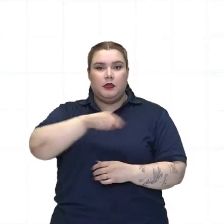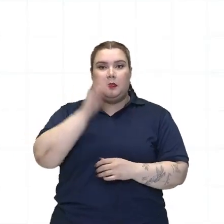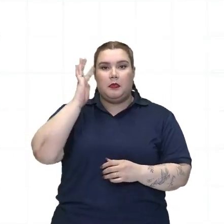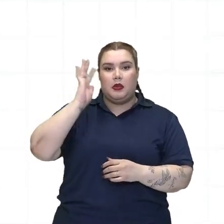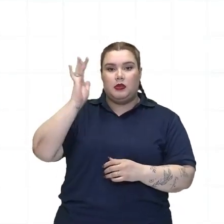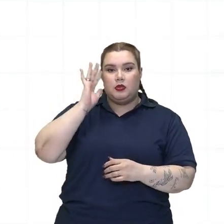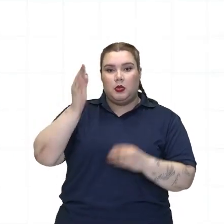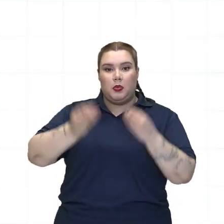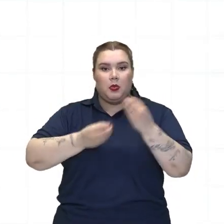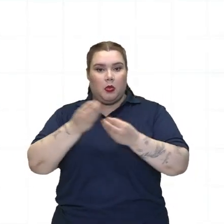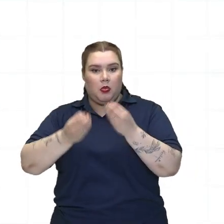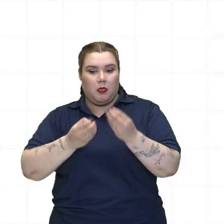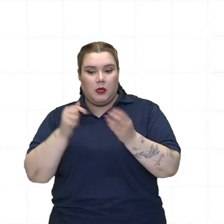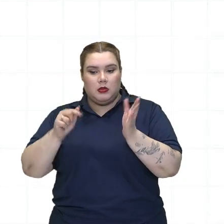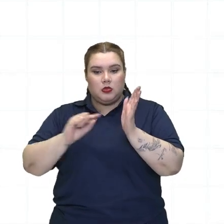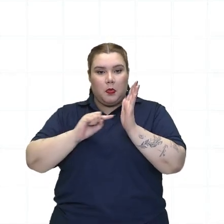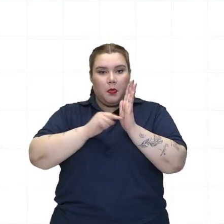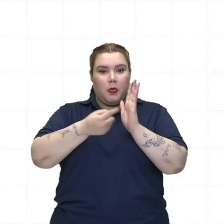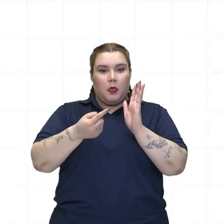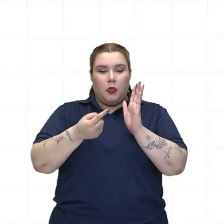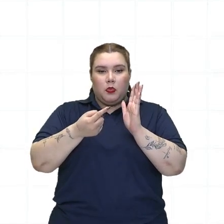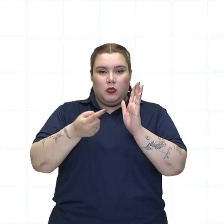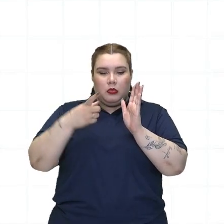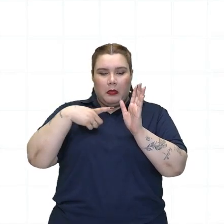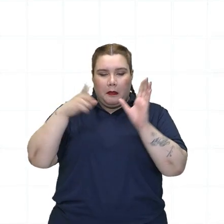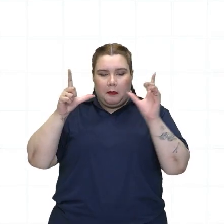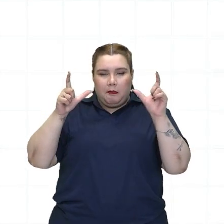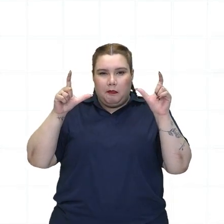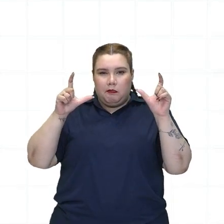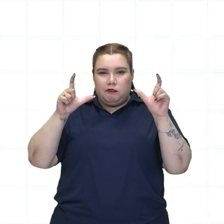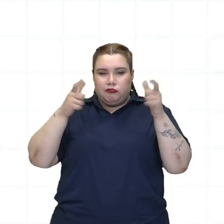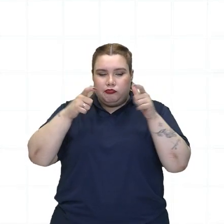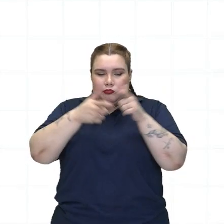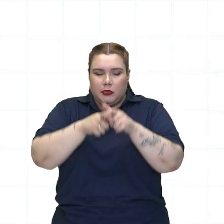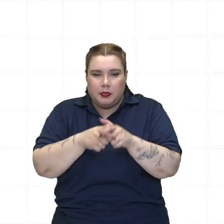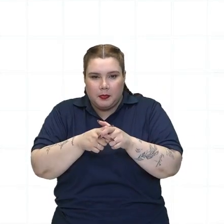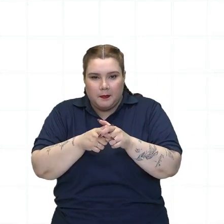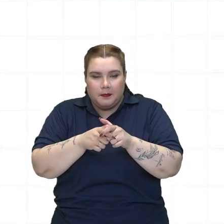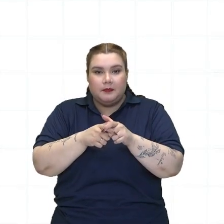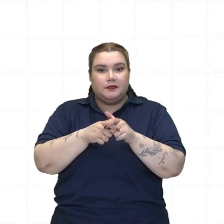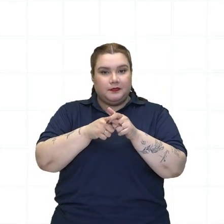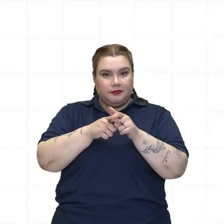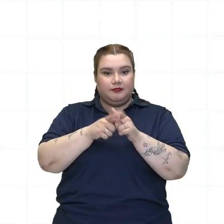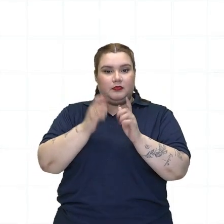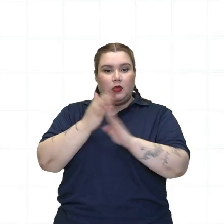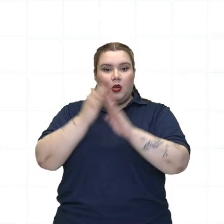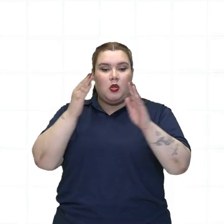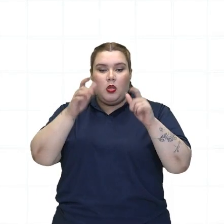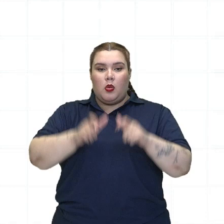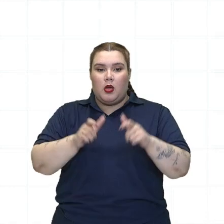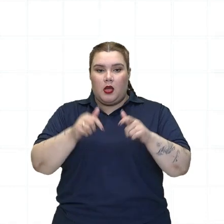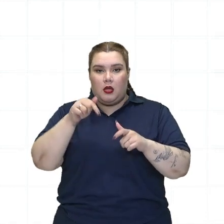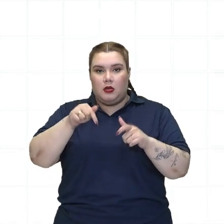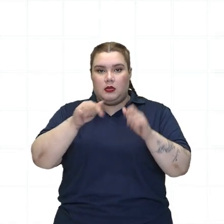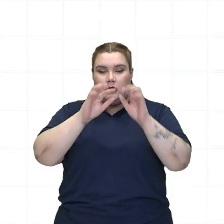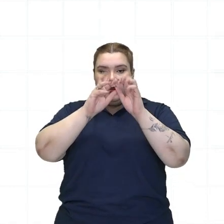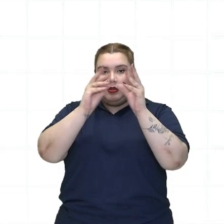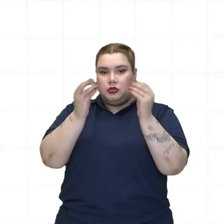quão insignificante ficou o ponto que eu deixei lá, identificando a posição do Cristo Redentor.